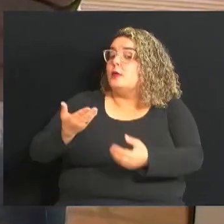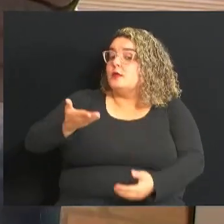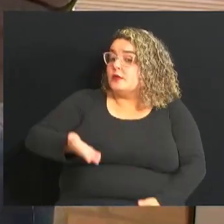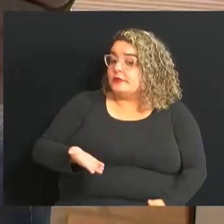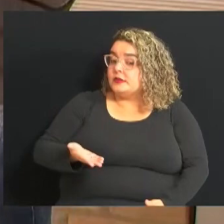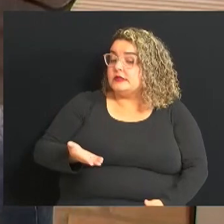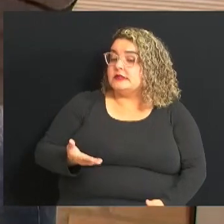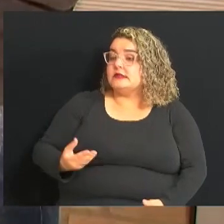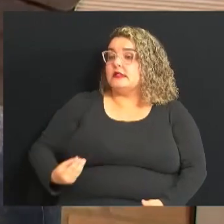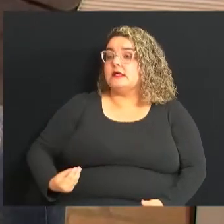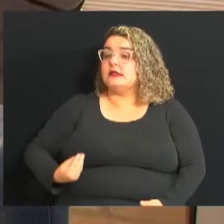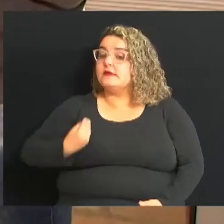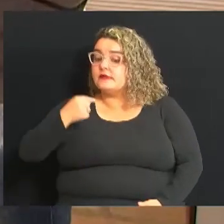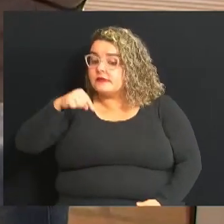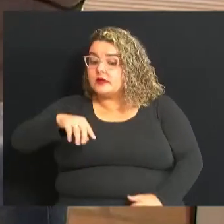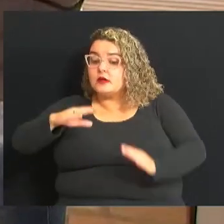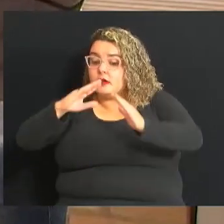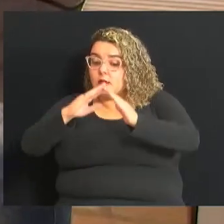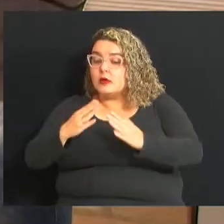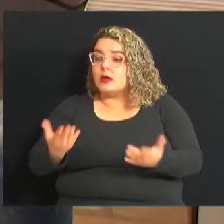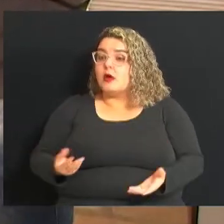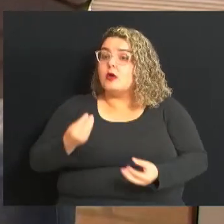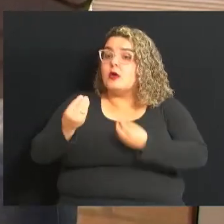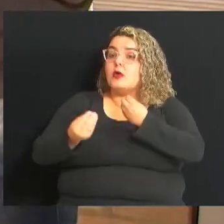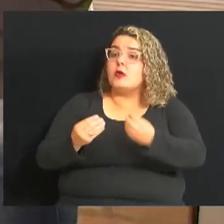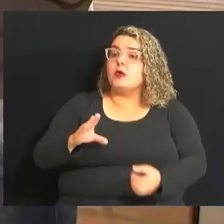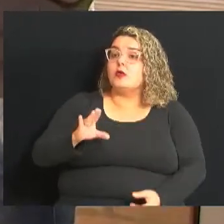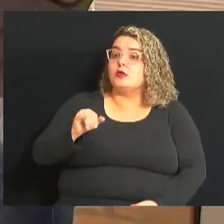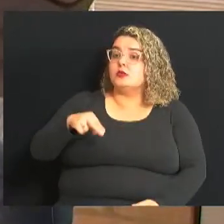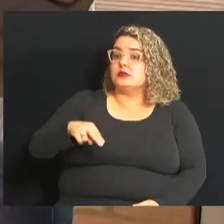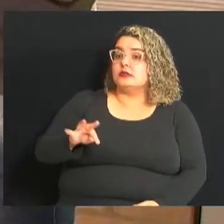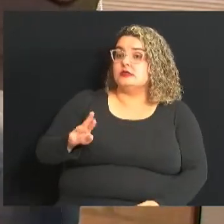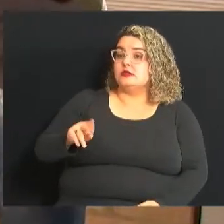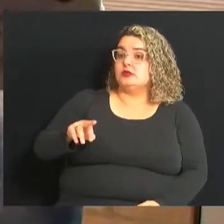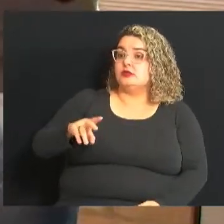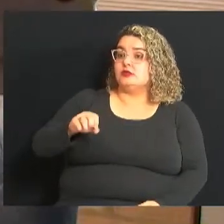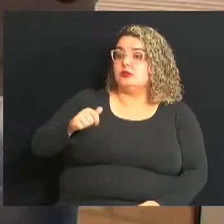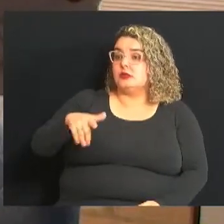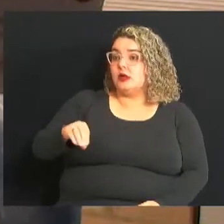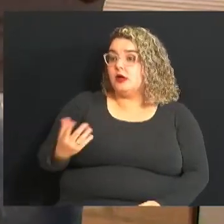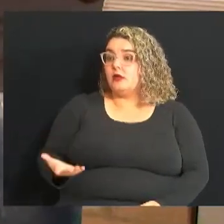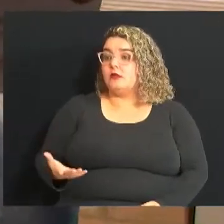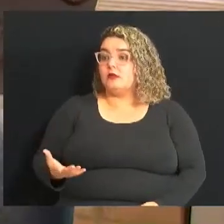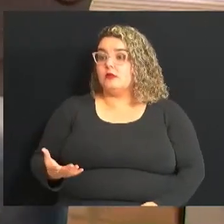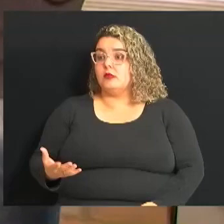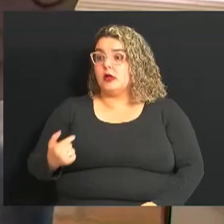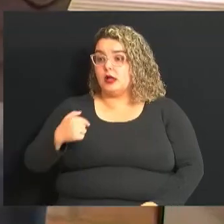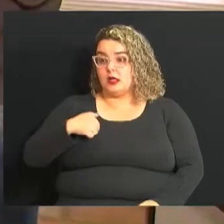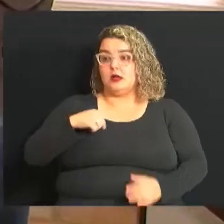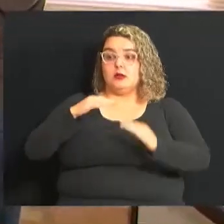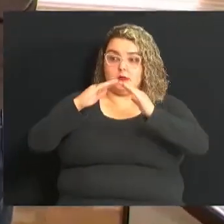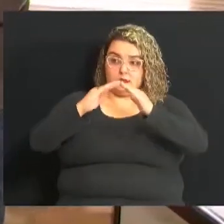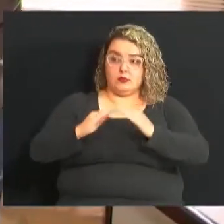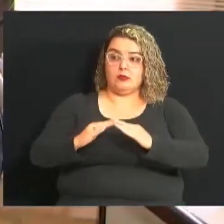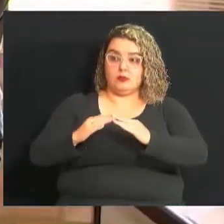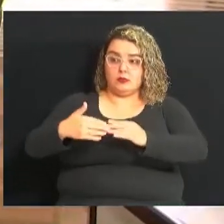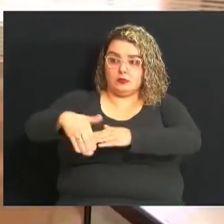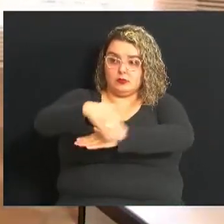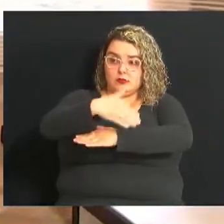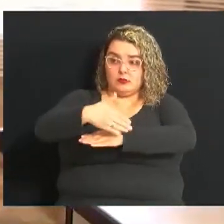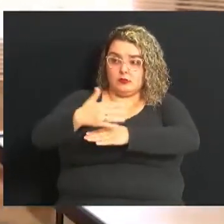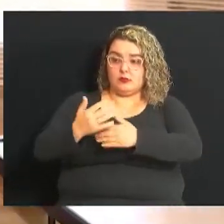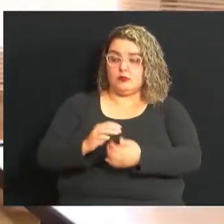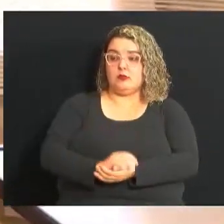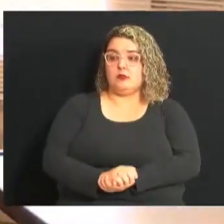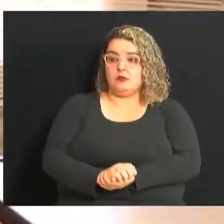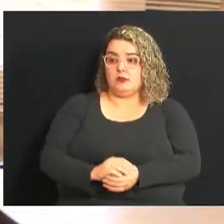vê, né, agora essa questão que envolve o cinturão, mais segurança? Bom, eu moro numa rua que